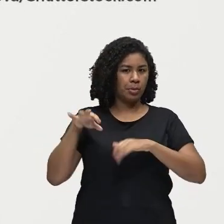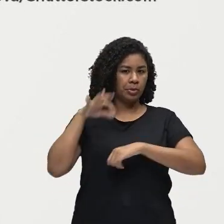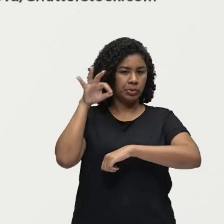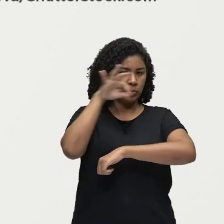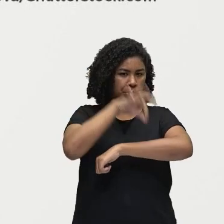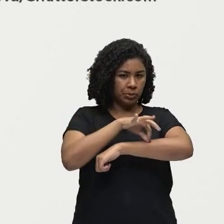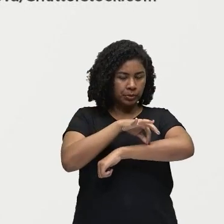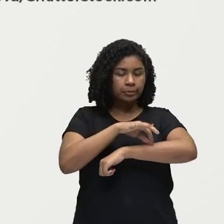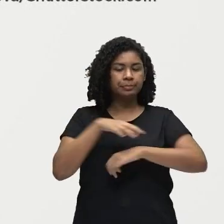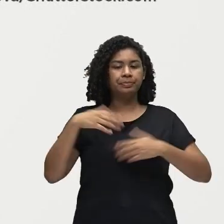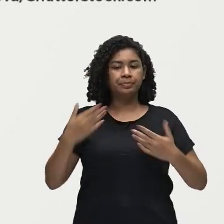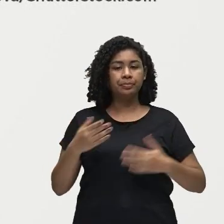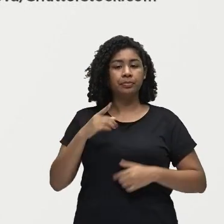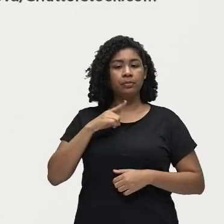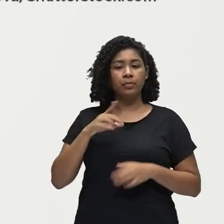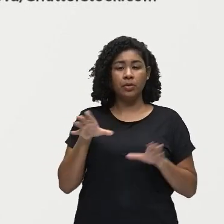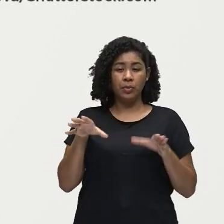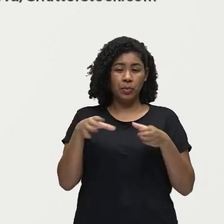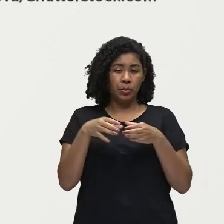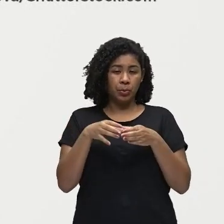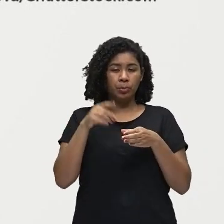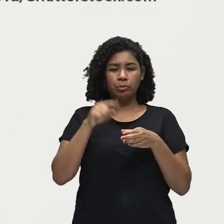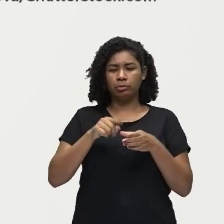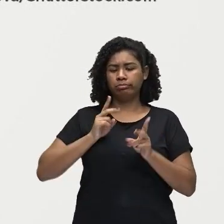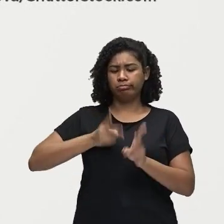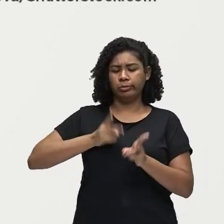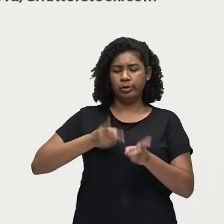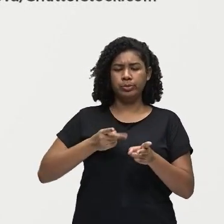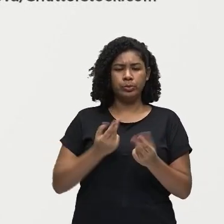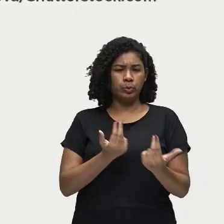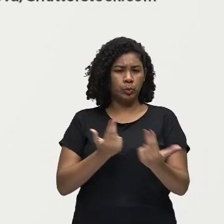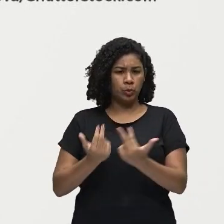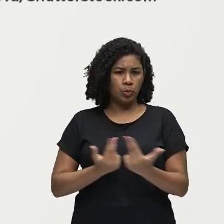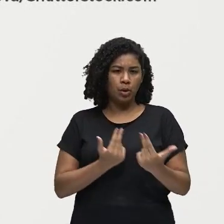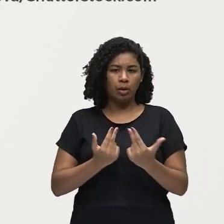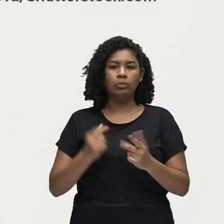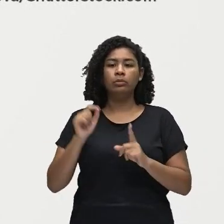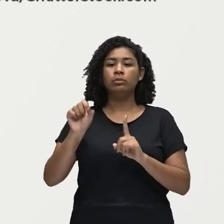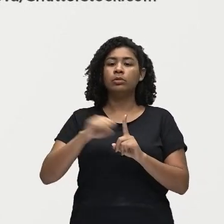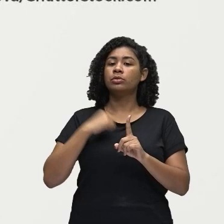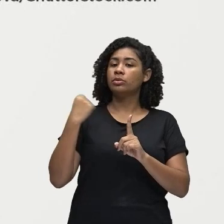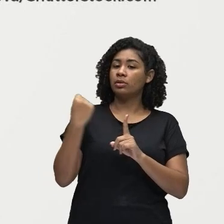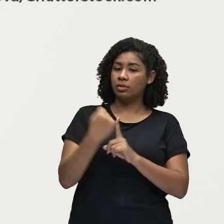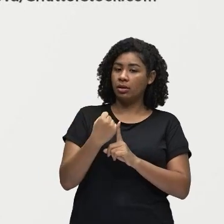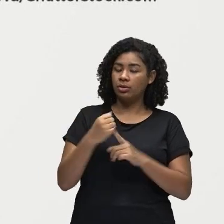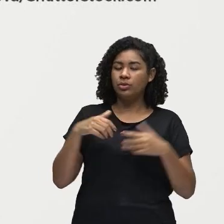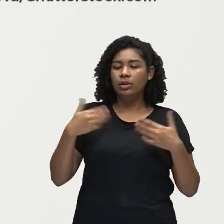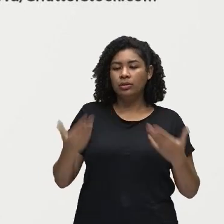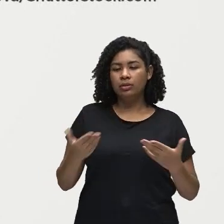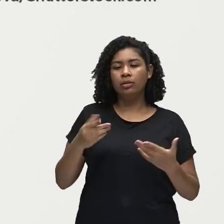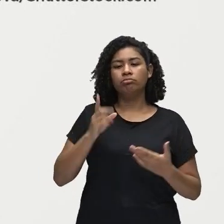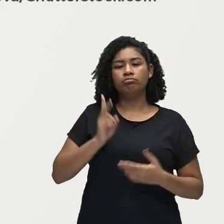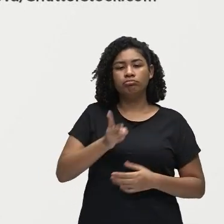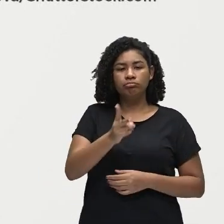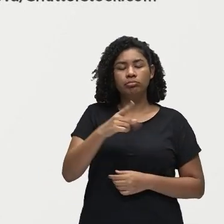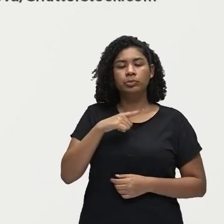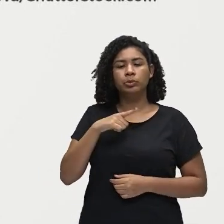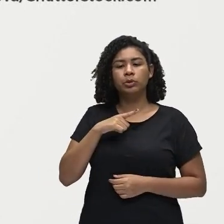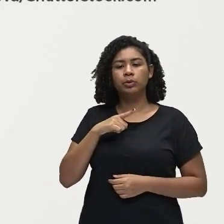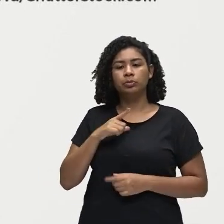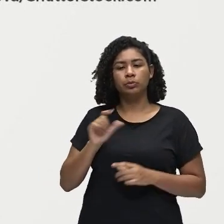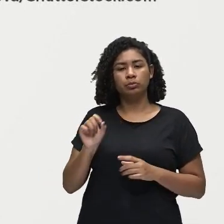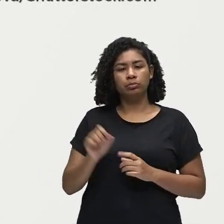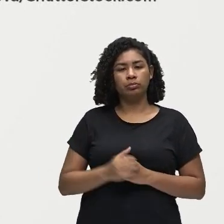espécie, uma sociedade são associações entre seres da mesma espécie,